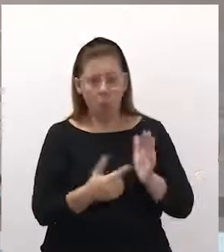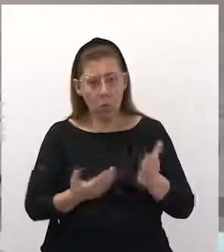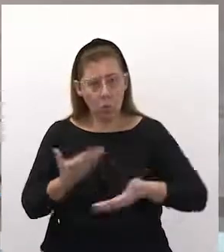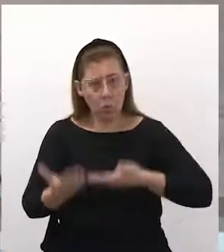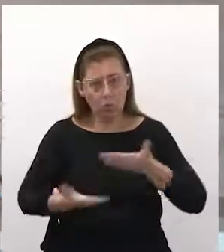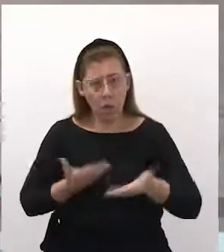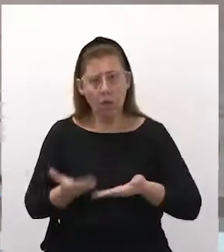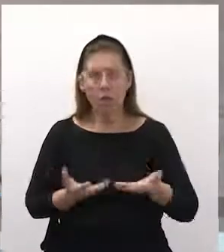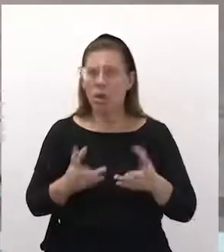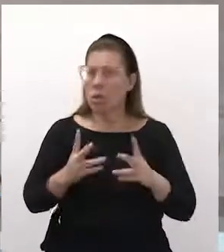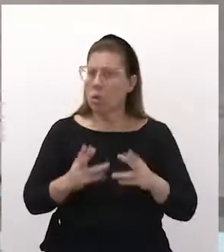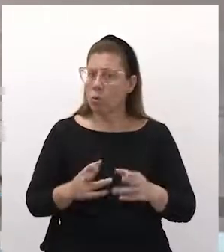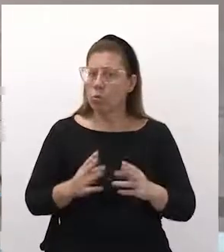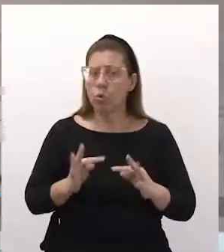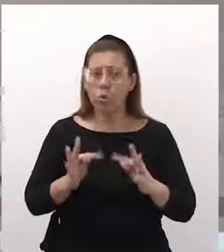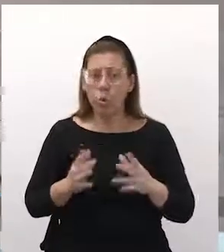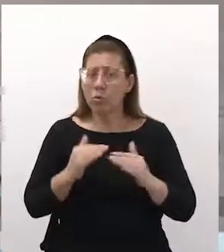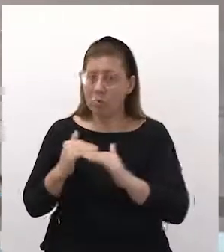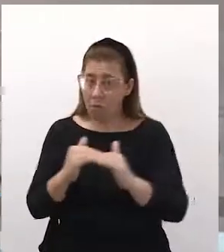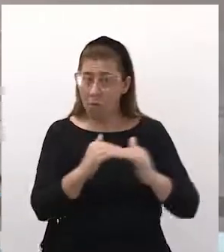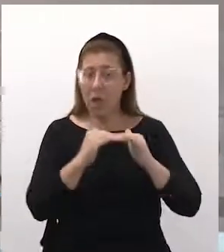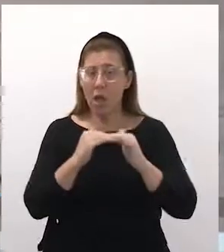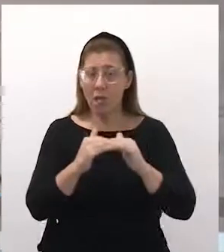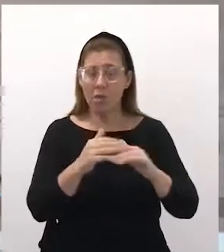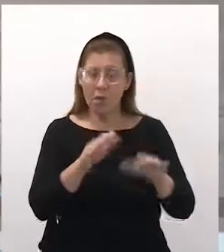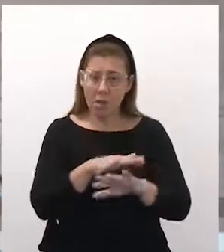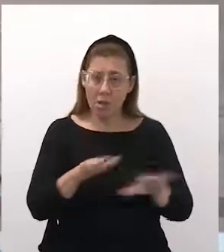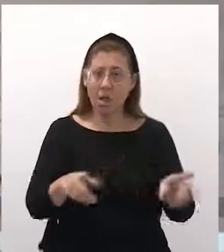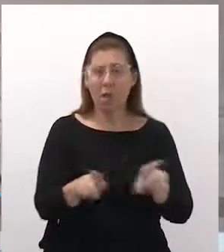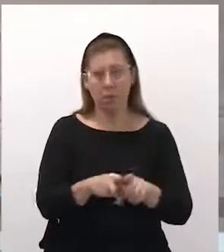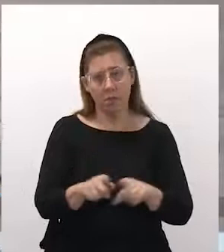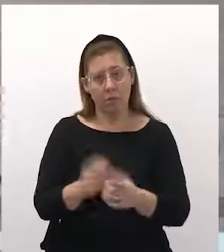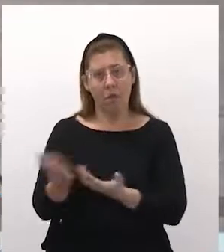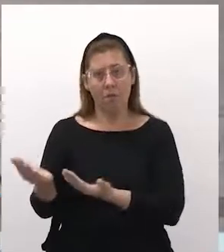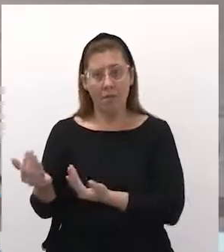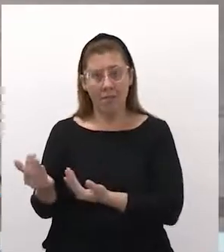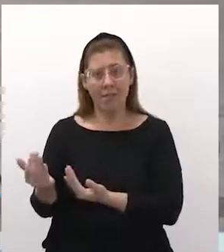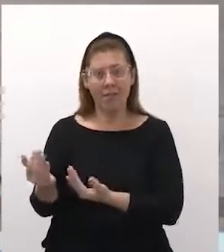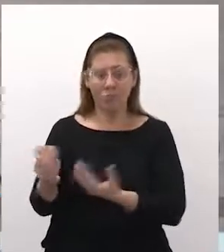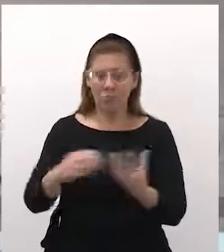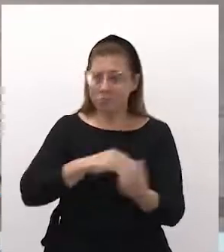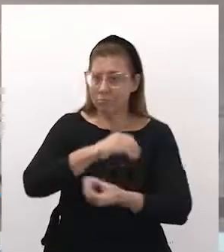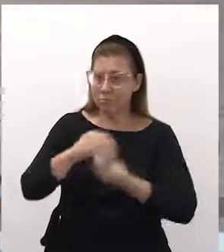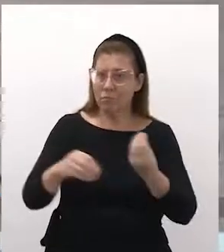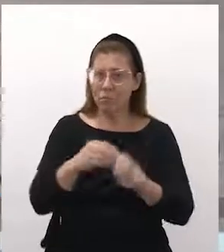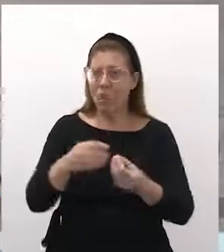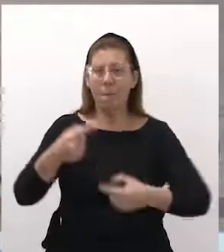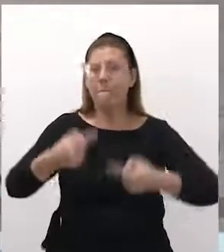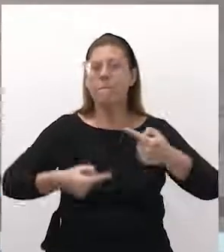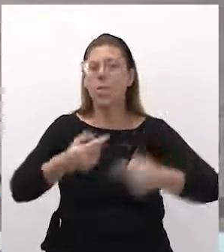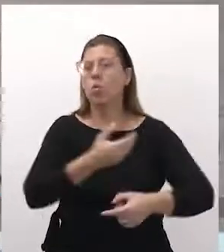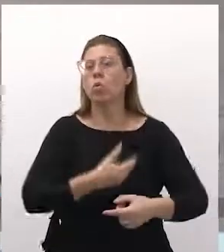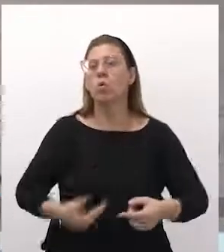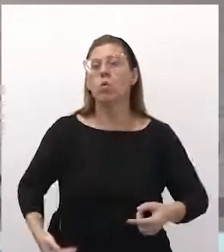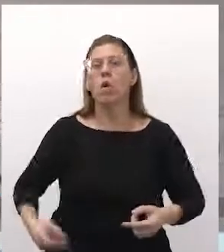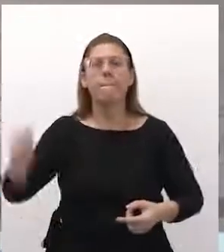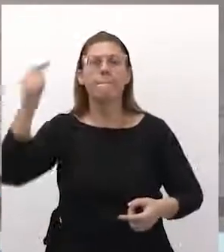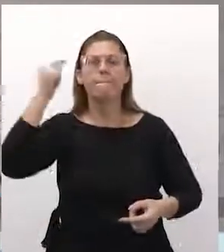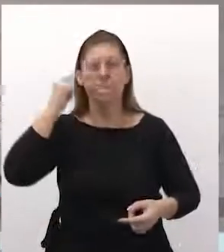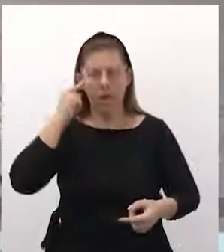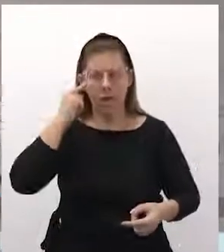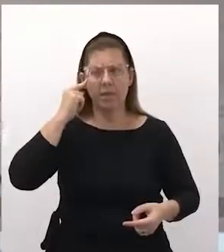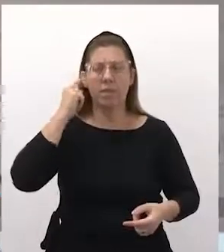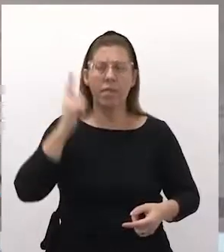se fossem todos iguais, crianças e adolescentes, de uma forma genérica. Então, não é uma política pública que pensa,